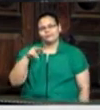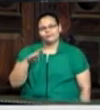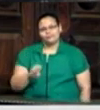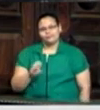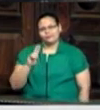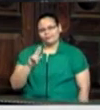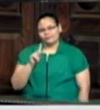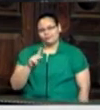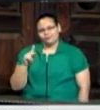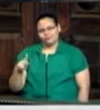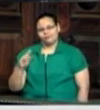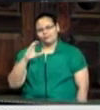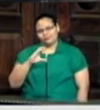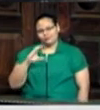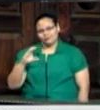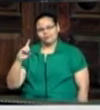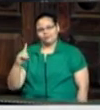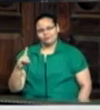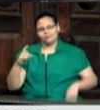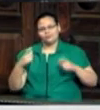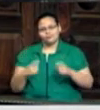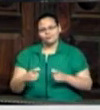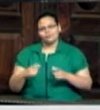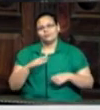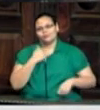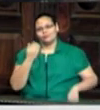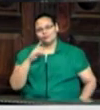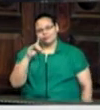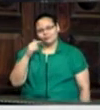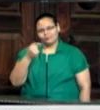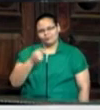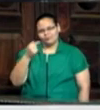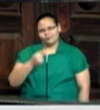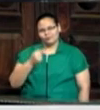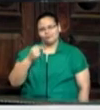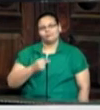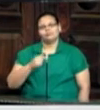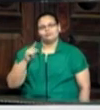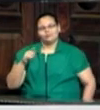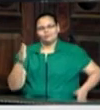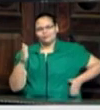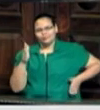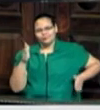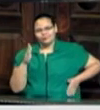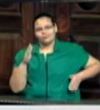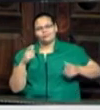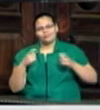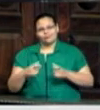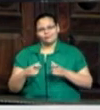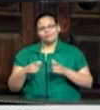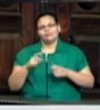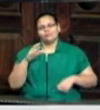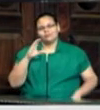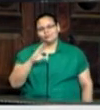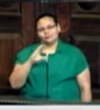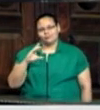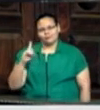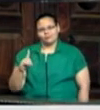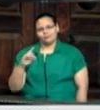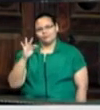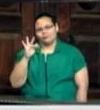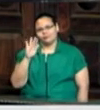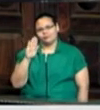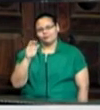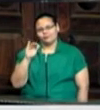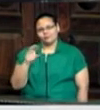da UPP da Cidade de Deus, morto no dia 7 por traficantes da Cidade de Deus, e Fabiano